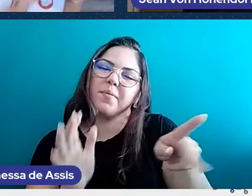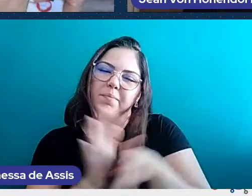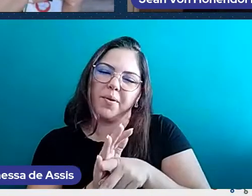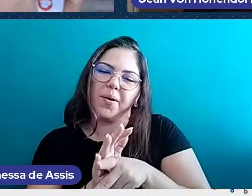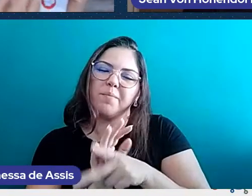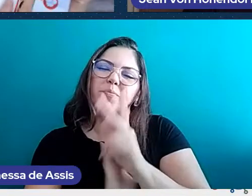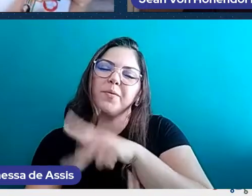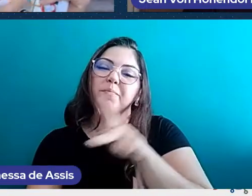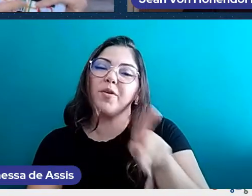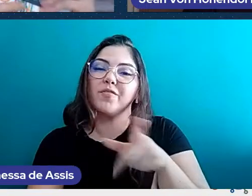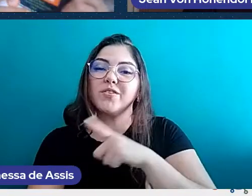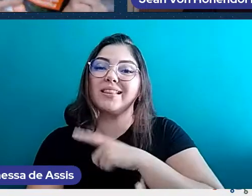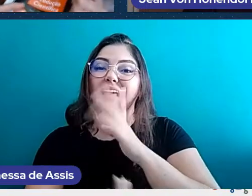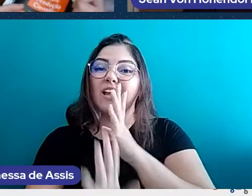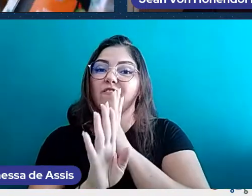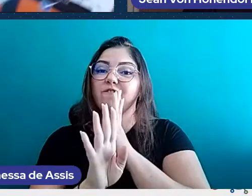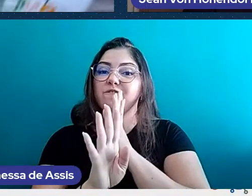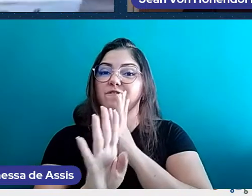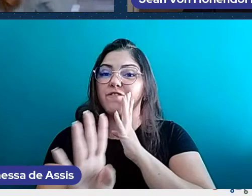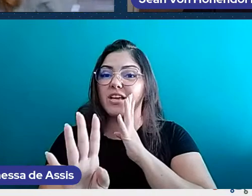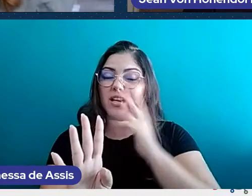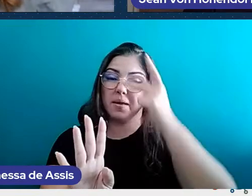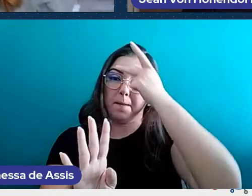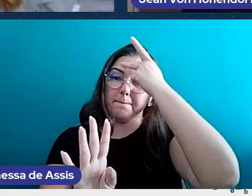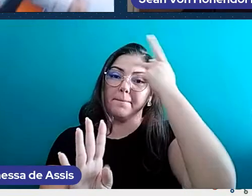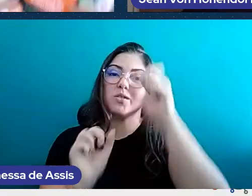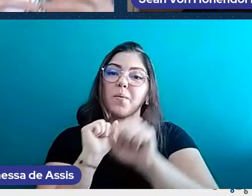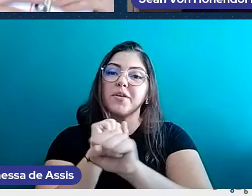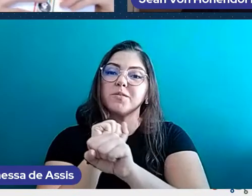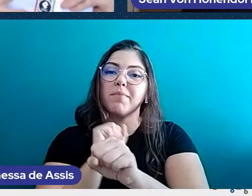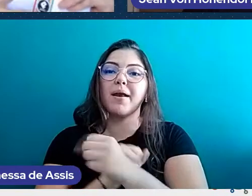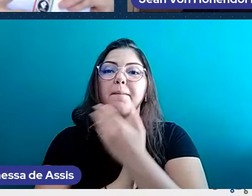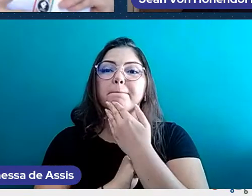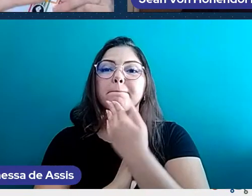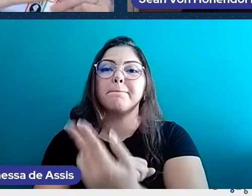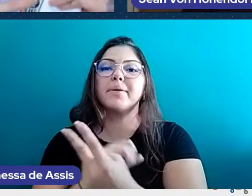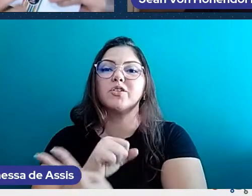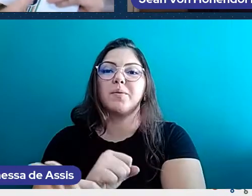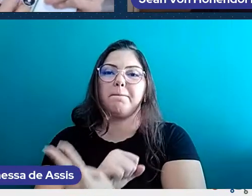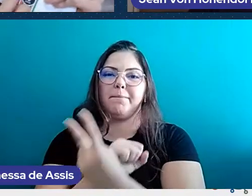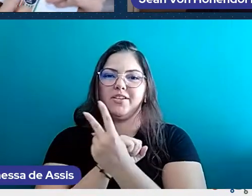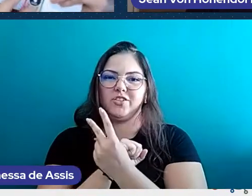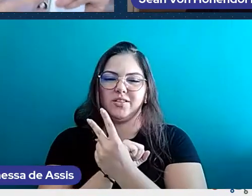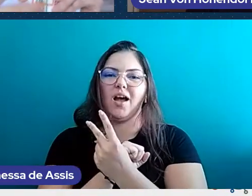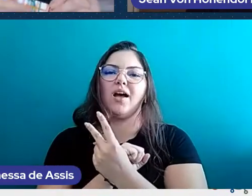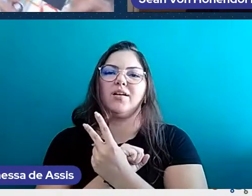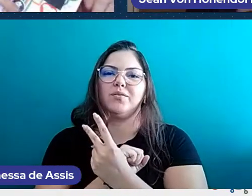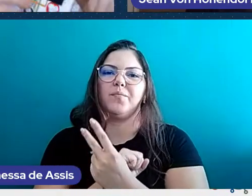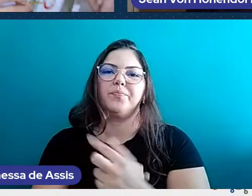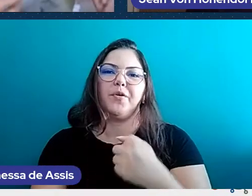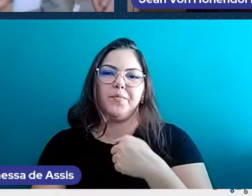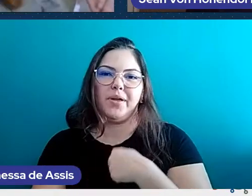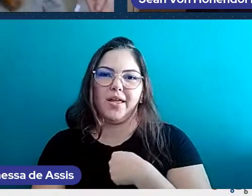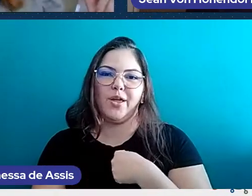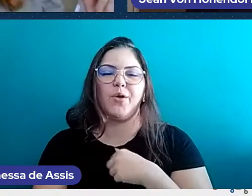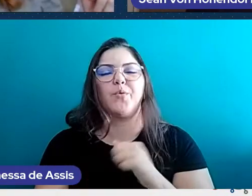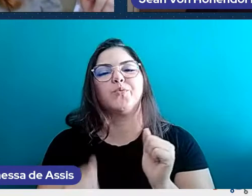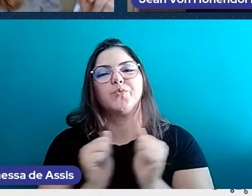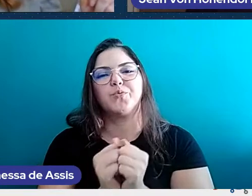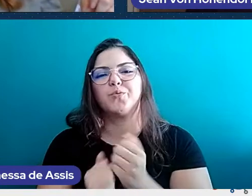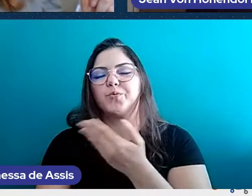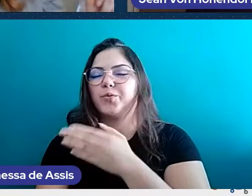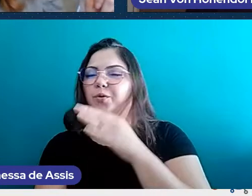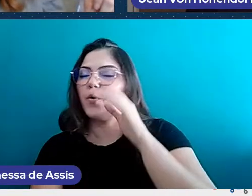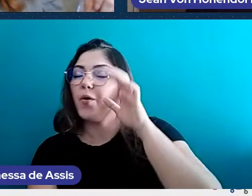Tem fila de espera, nós temos vários exemplares e tem fila de espera. Tanto que eu, Edivanda, que a gente utiliza bastante, nós temos até